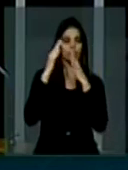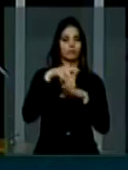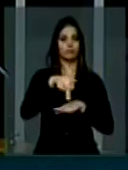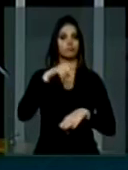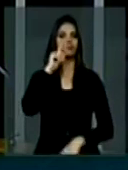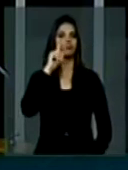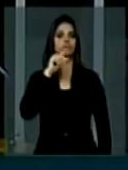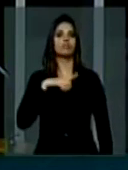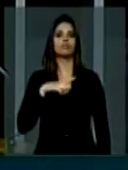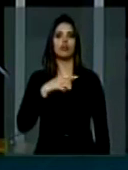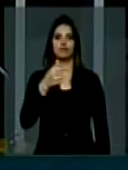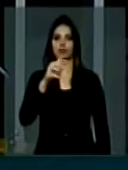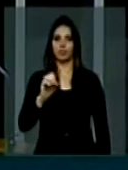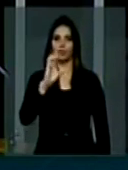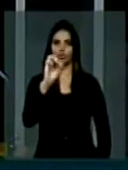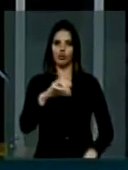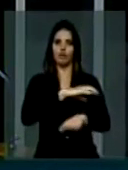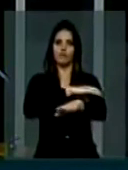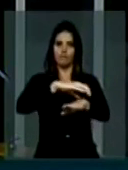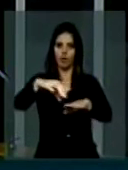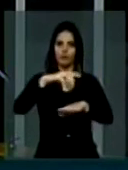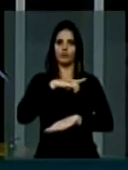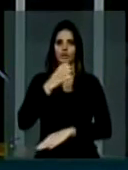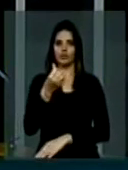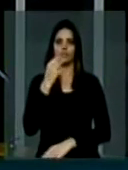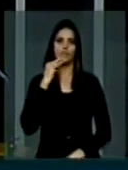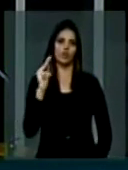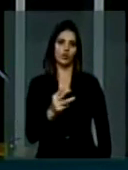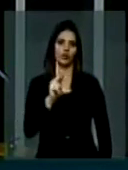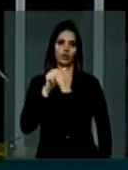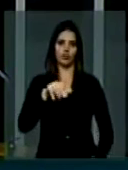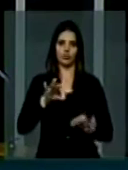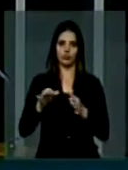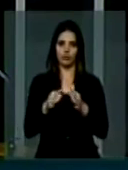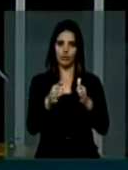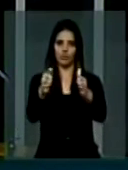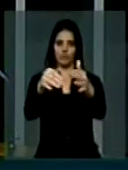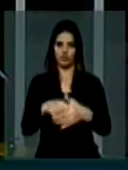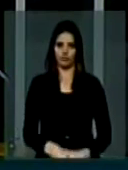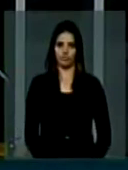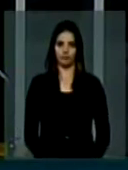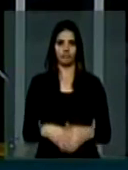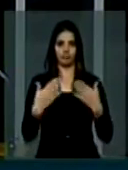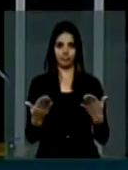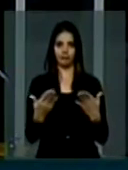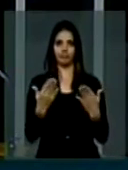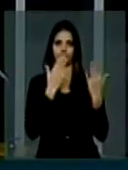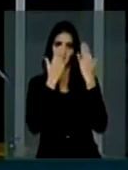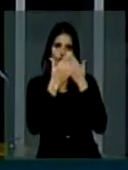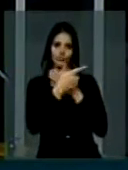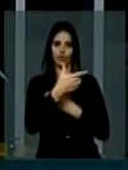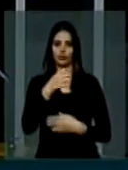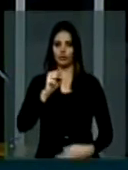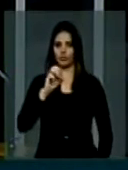tem asfalto em 70% de seus 6 milhões de quilômetros de rodovias. Em contraposição aos 280